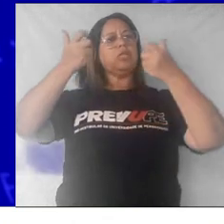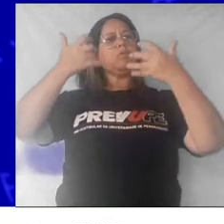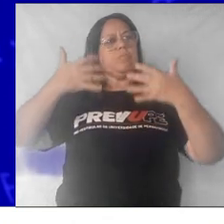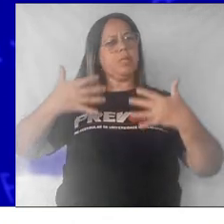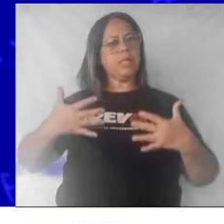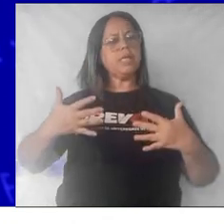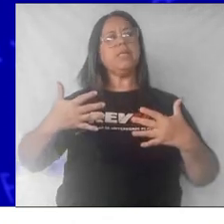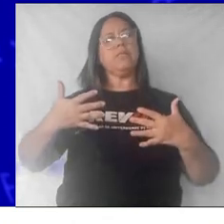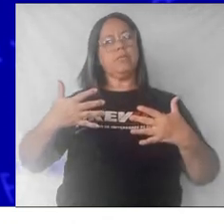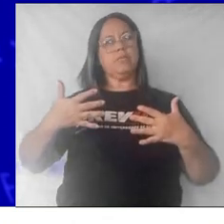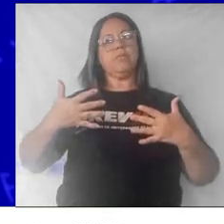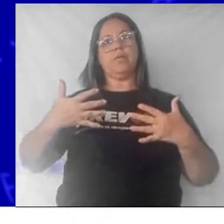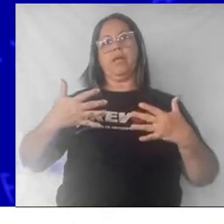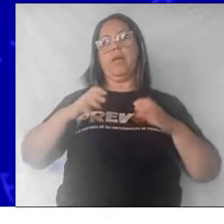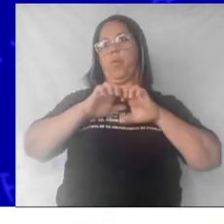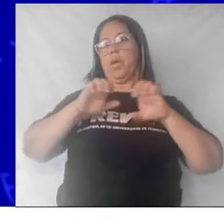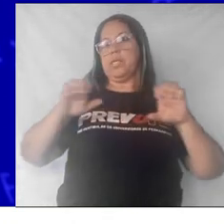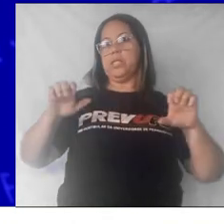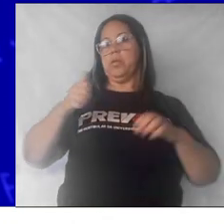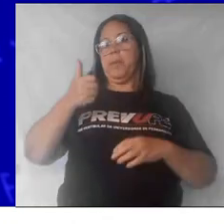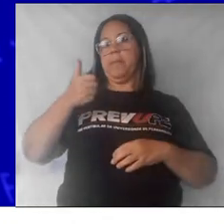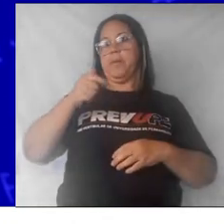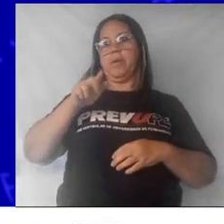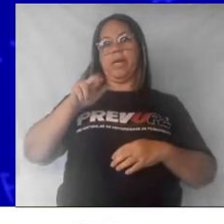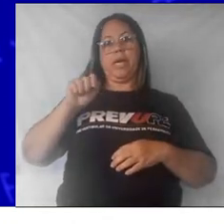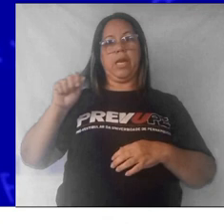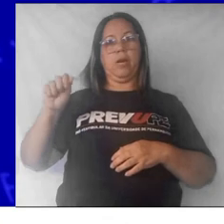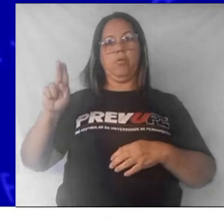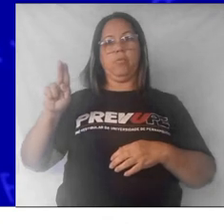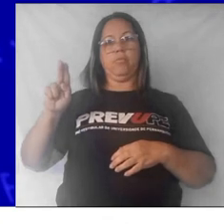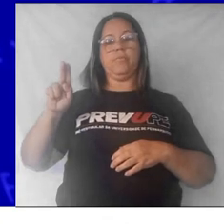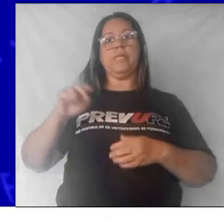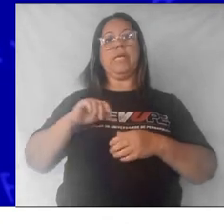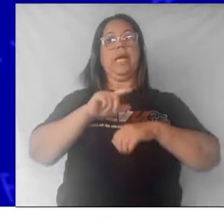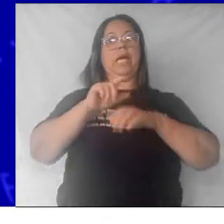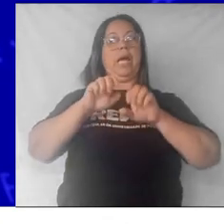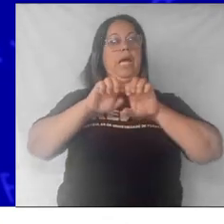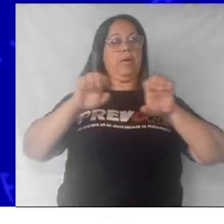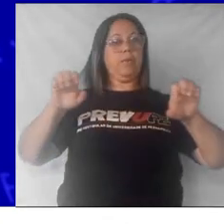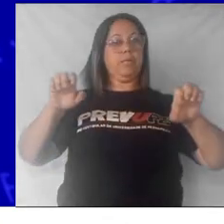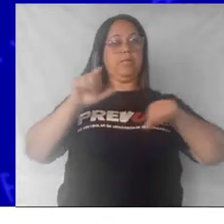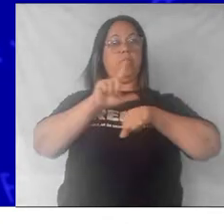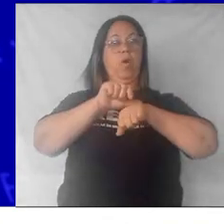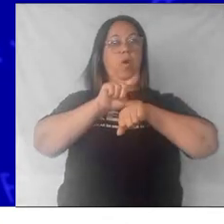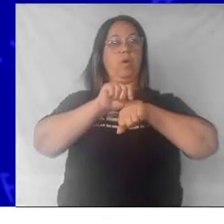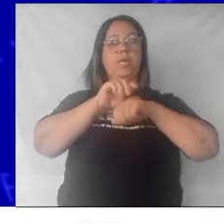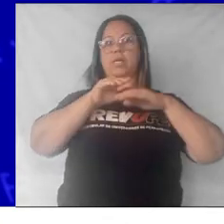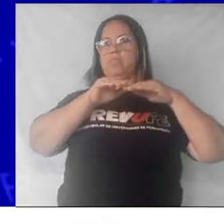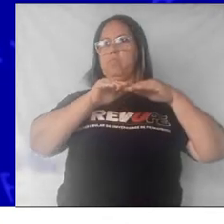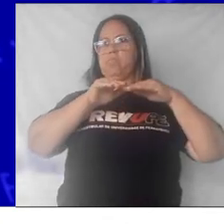mencionamos, é do primeiro grau. A equação horária do espaço com o tempo é uma